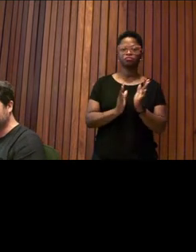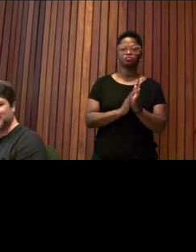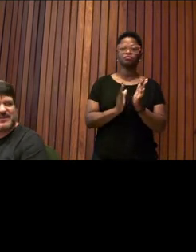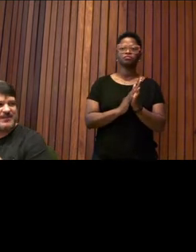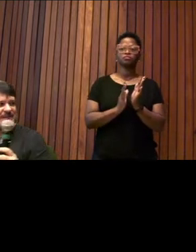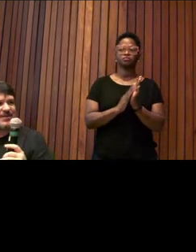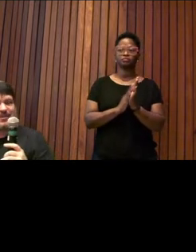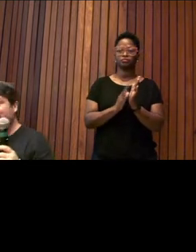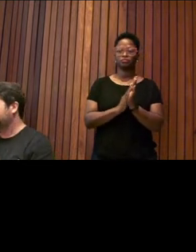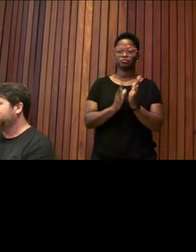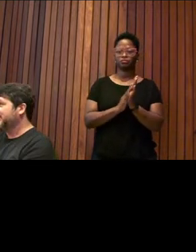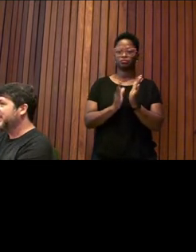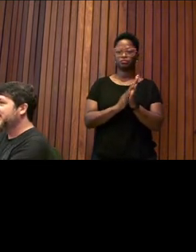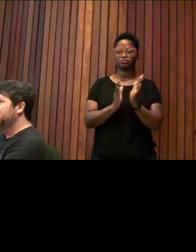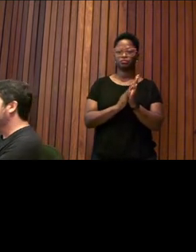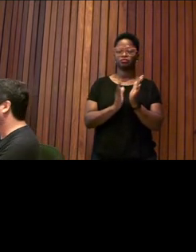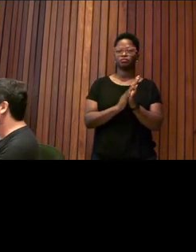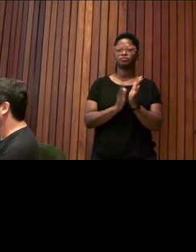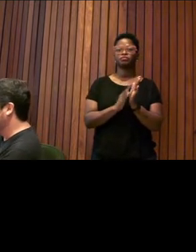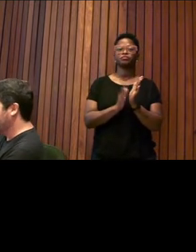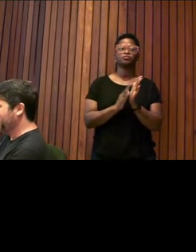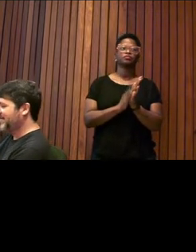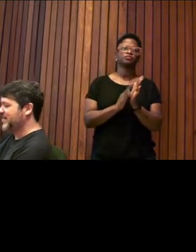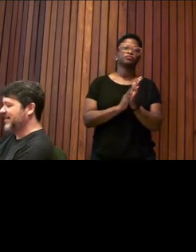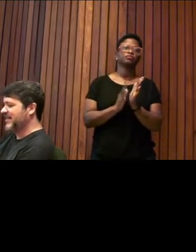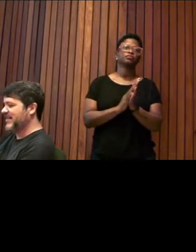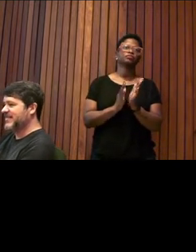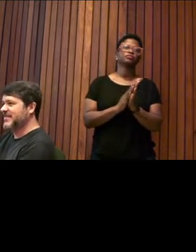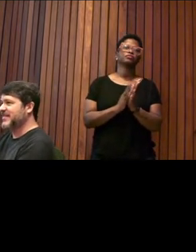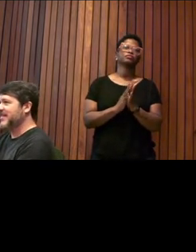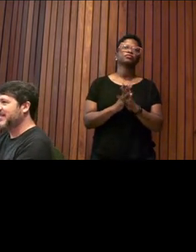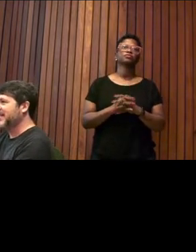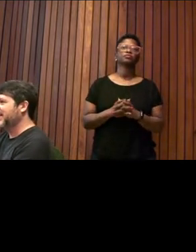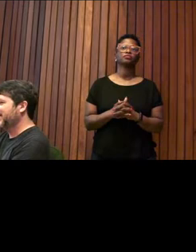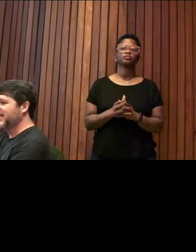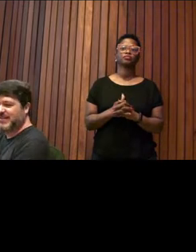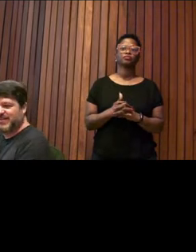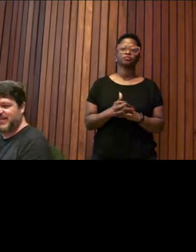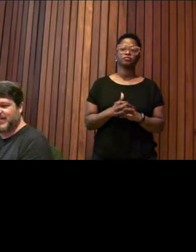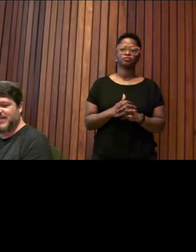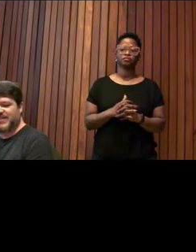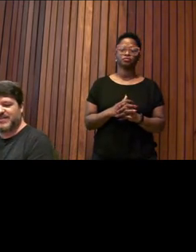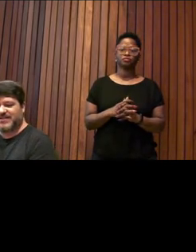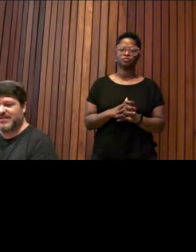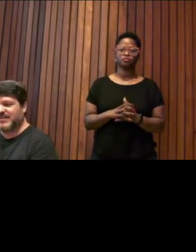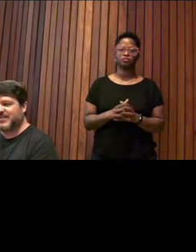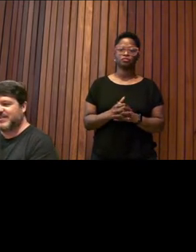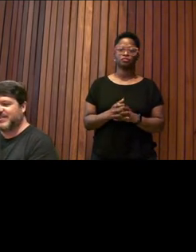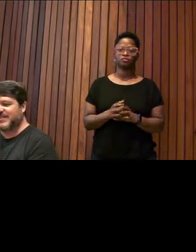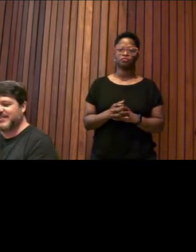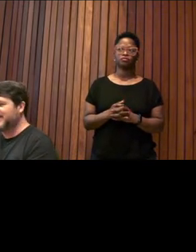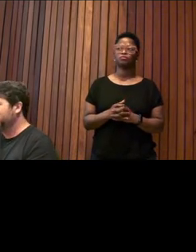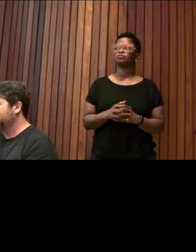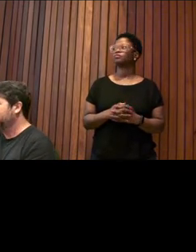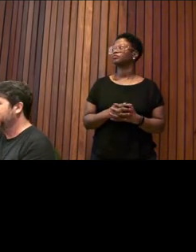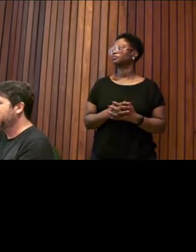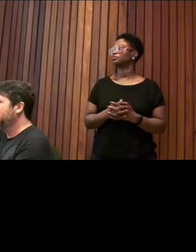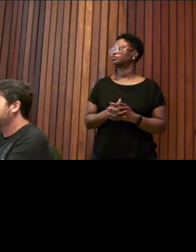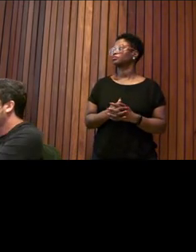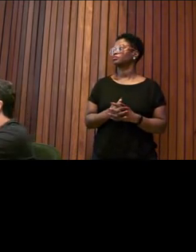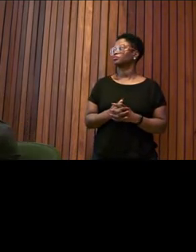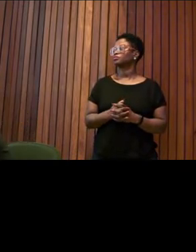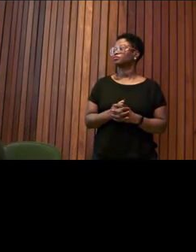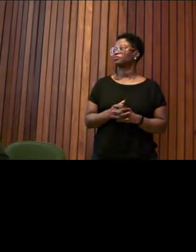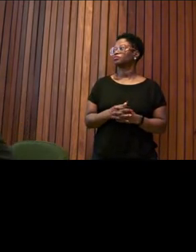Eu bem aqui, né? Acho que tá funcionando.